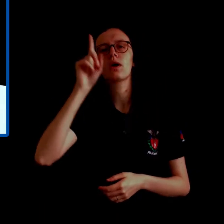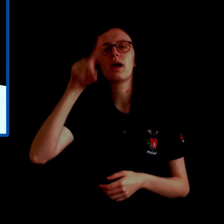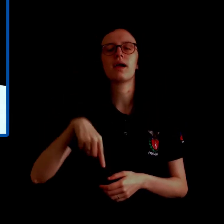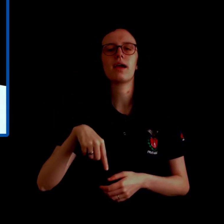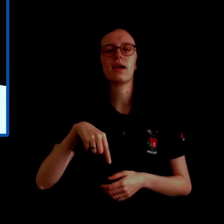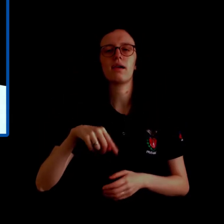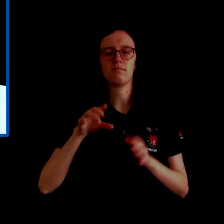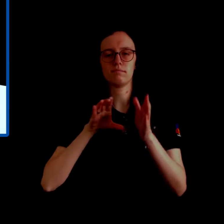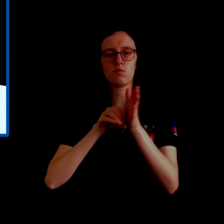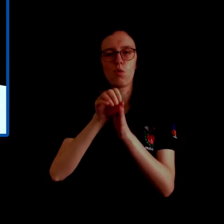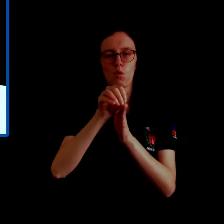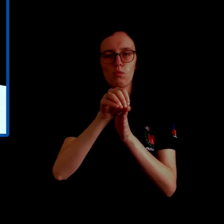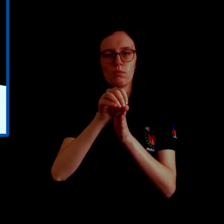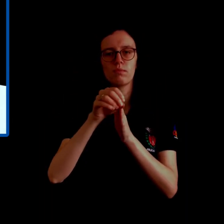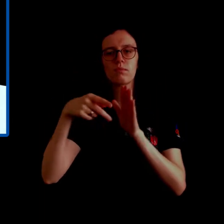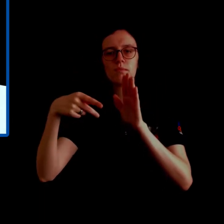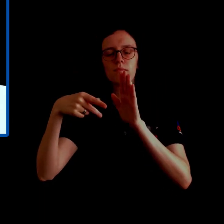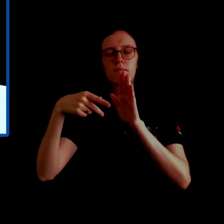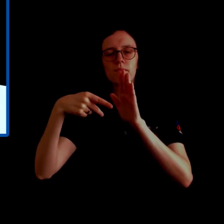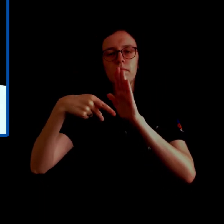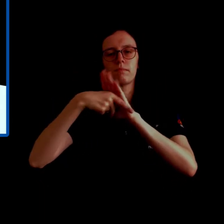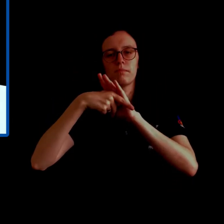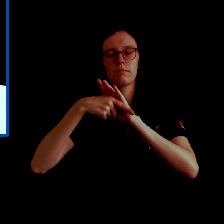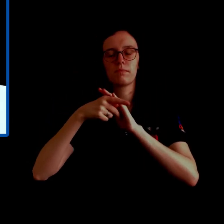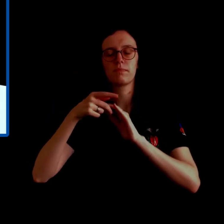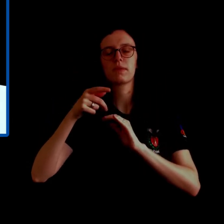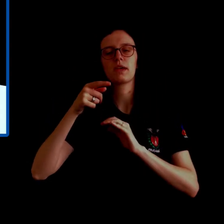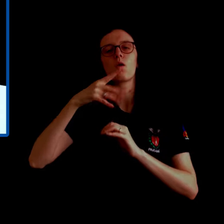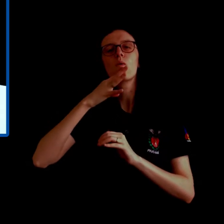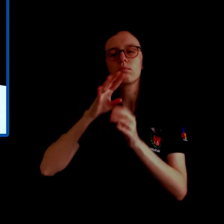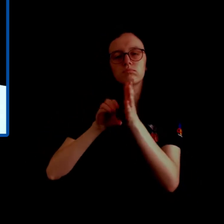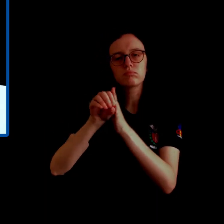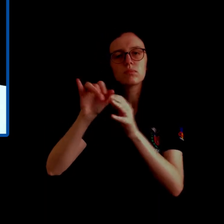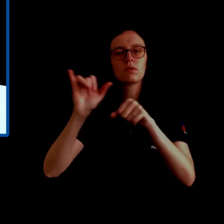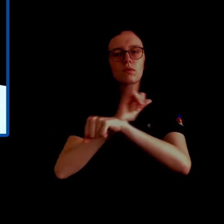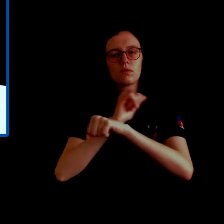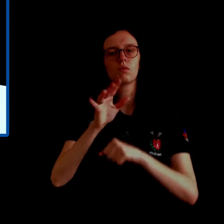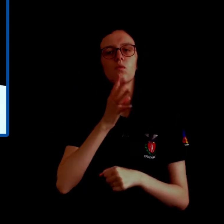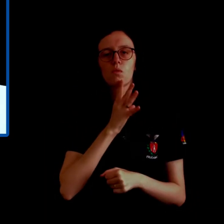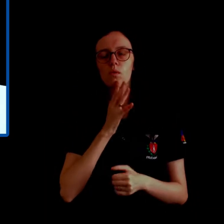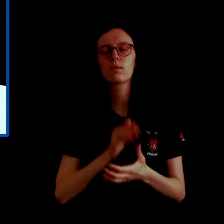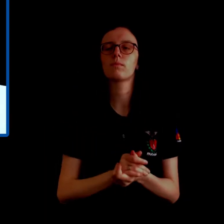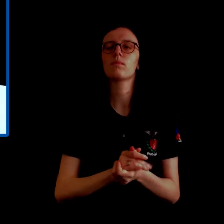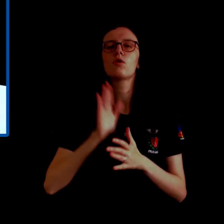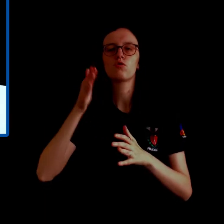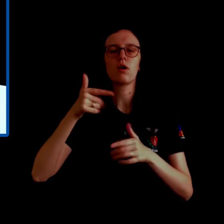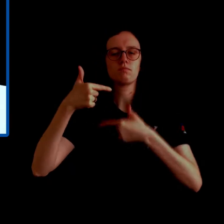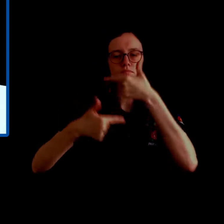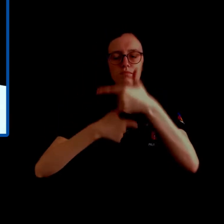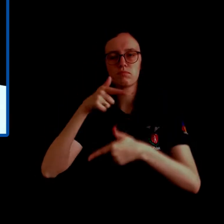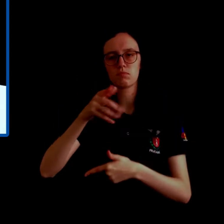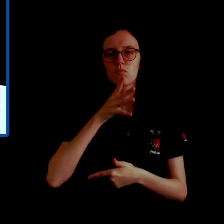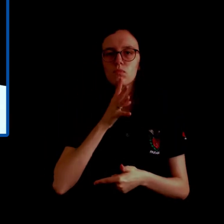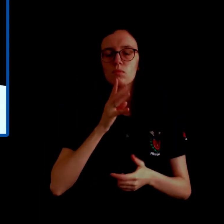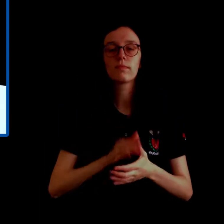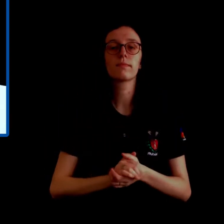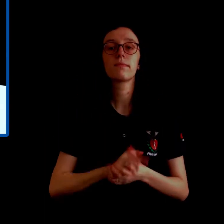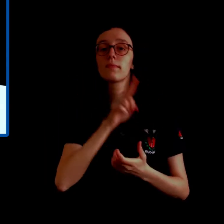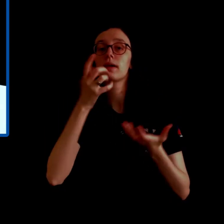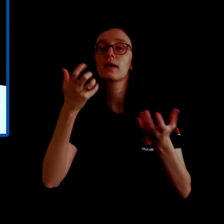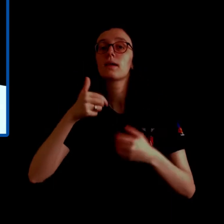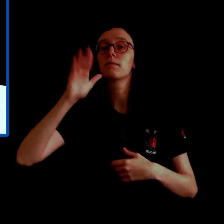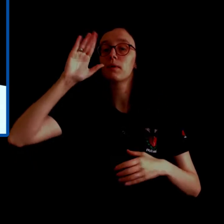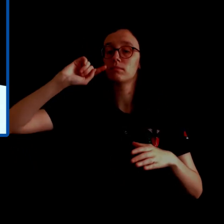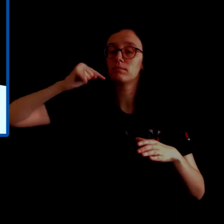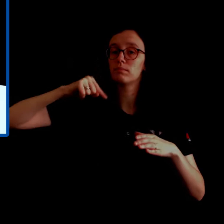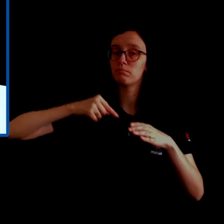Forms, o Google for Education, já conhece as ferramentas, já tem um trabalho sobre isso, e aí eles querem se aprofundar